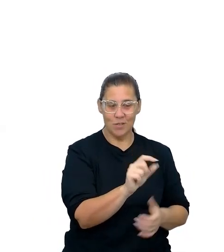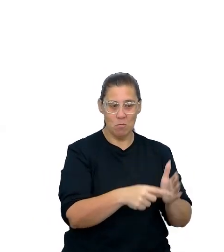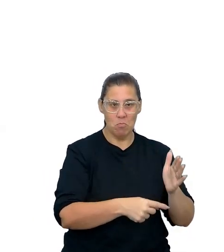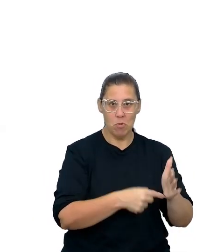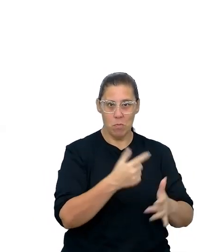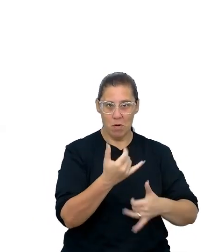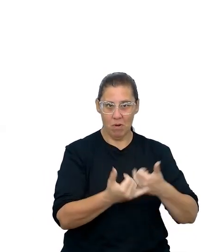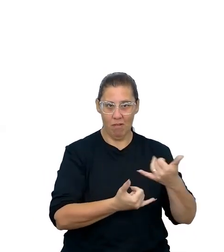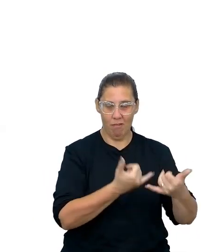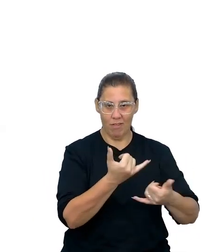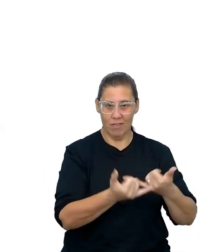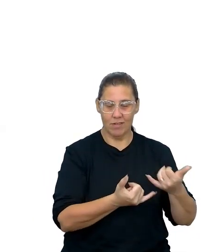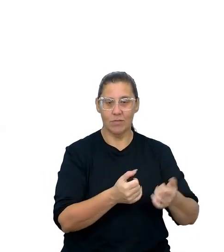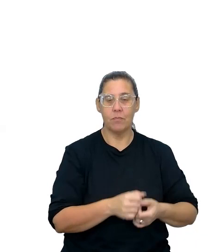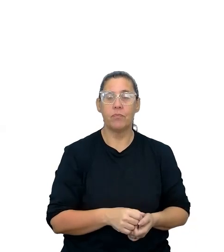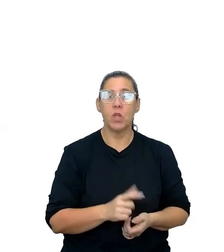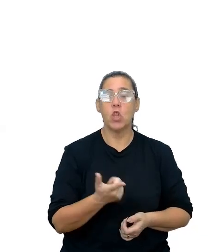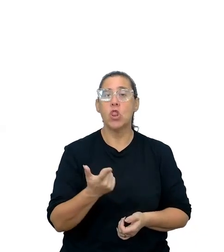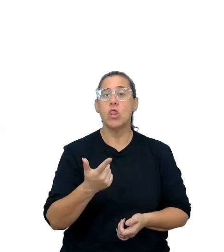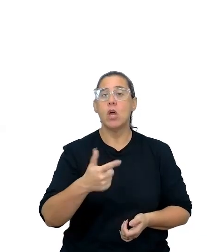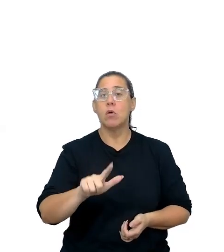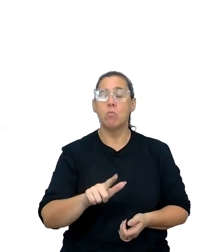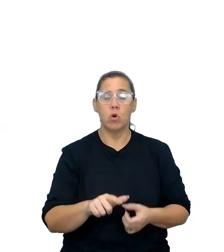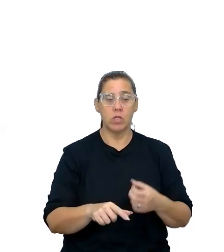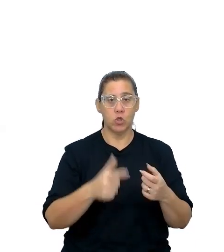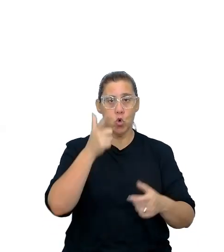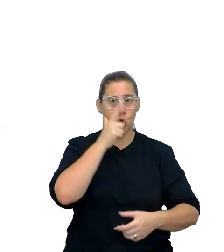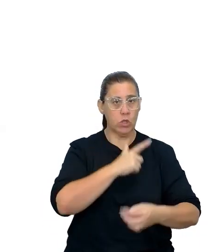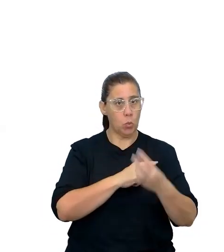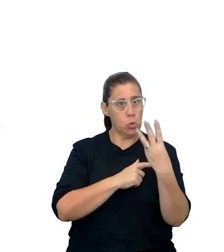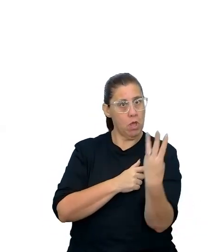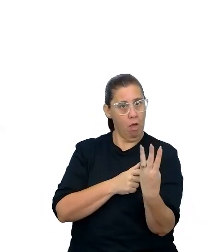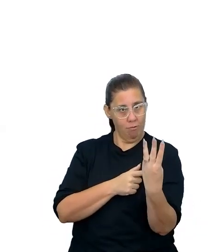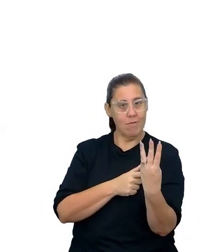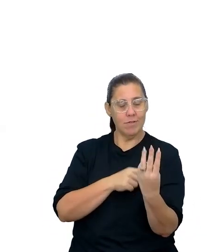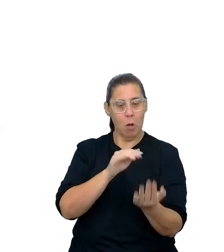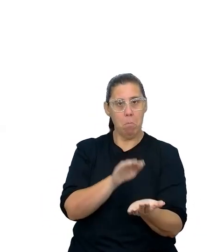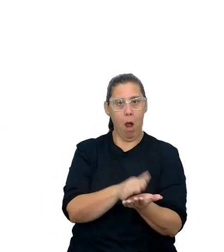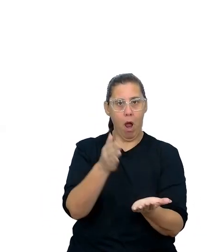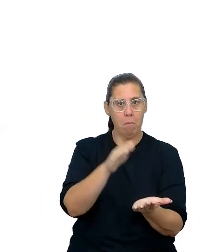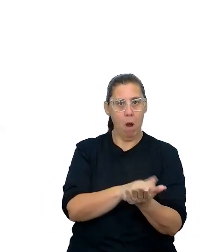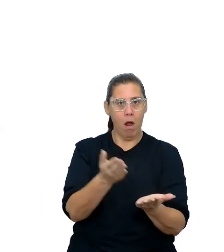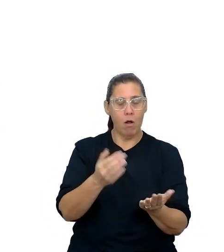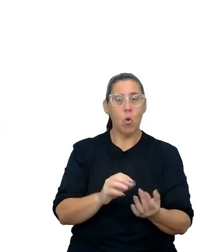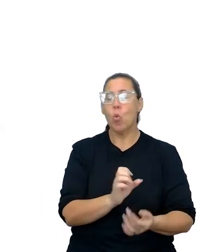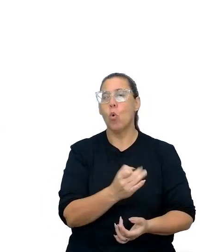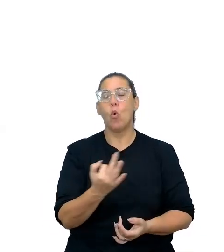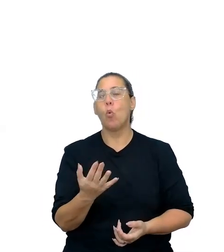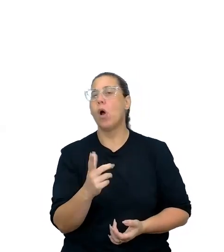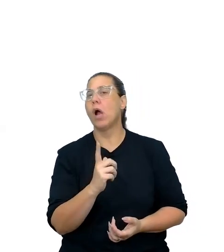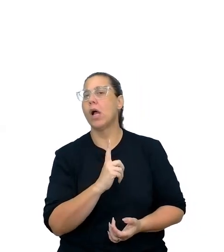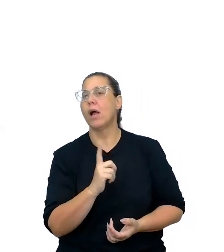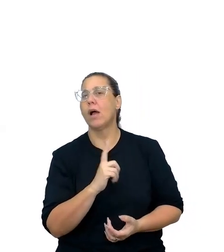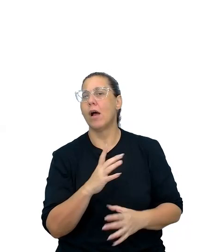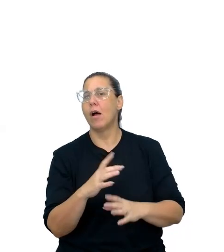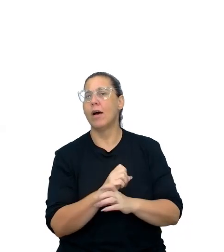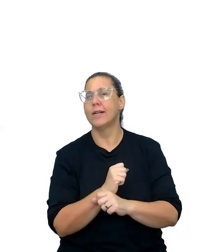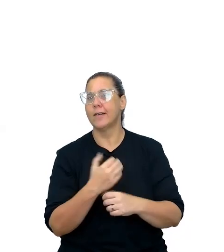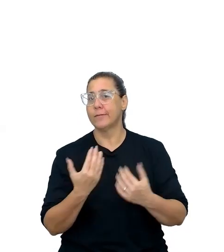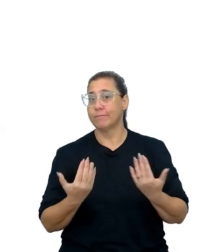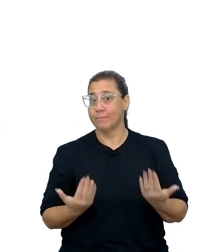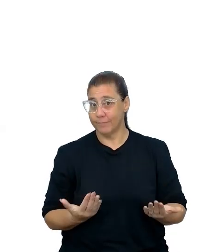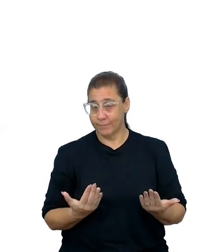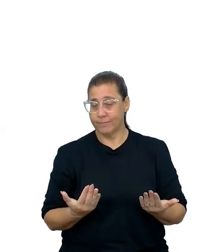do jogo, né, de bafo, depois ganhou 3 na segunda rodada, com quantas figurinhas Rafael ficou